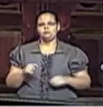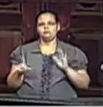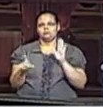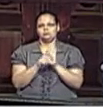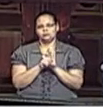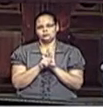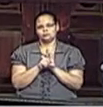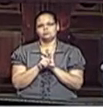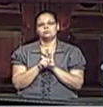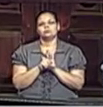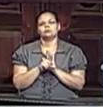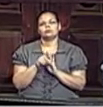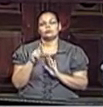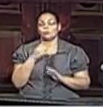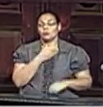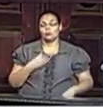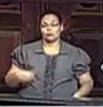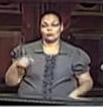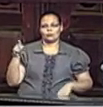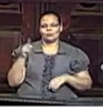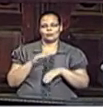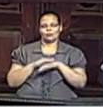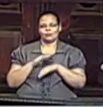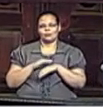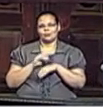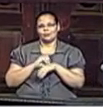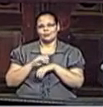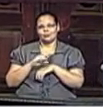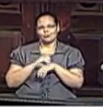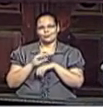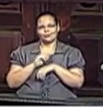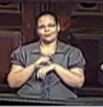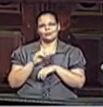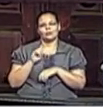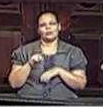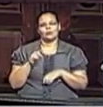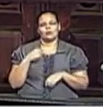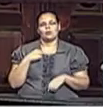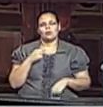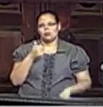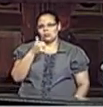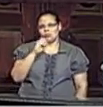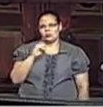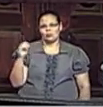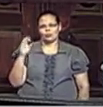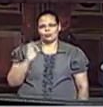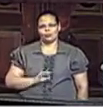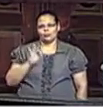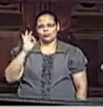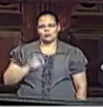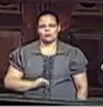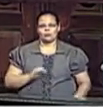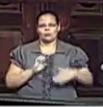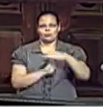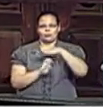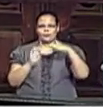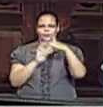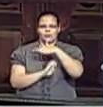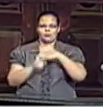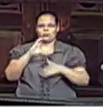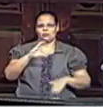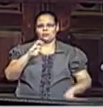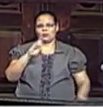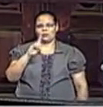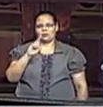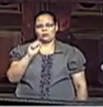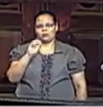Legislativo, pelo Poder Executivo, que trata da alienação de 100% das ações da SEDAI